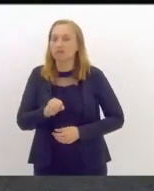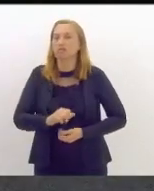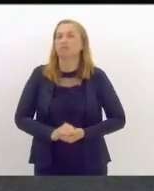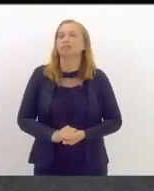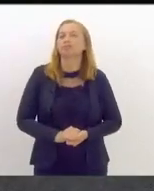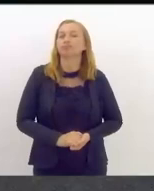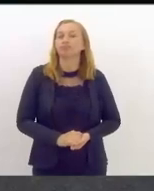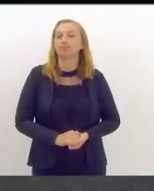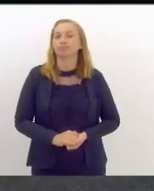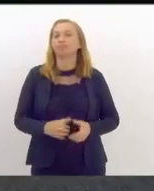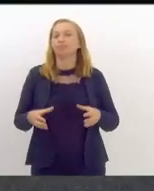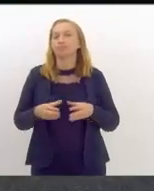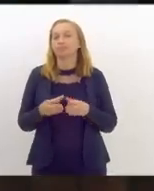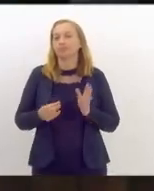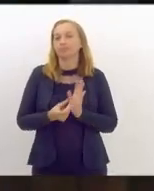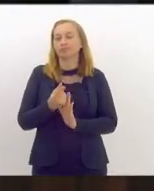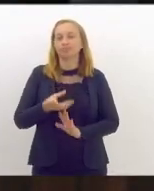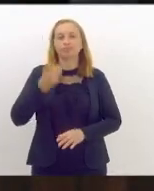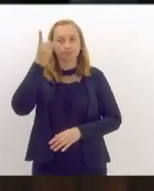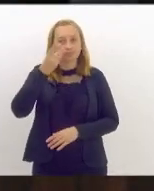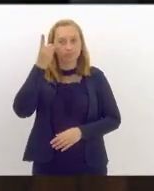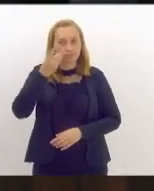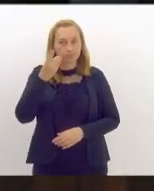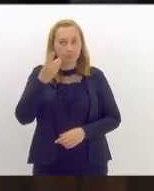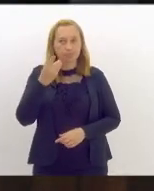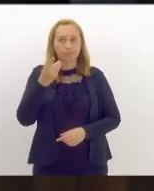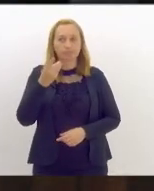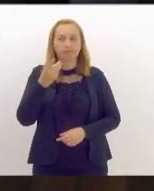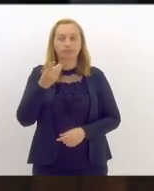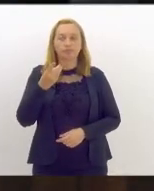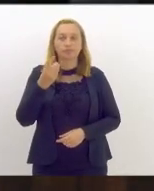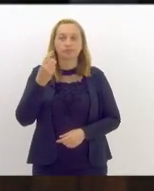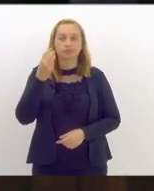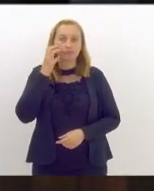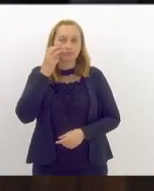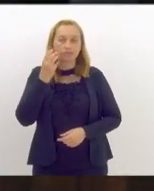pela comissão de Economia Deputado waldeck Carneiro